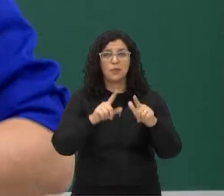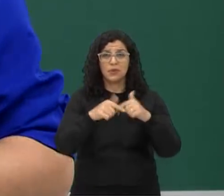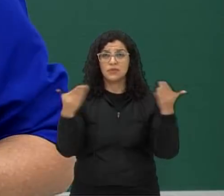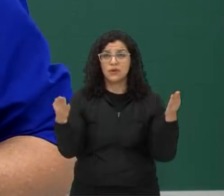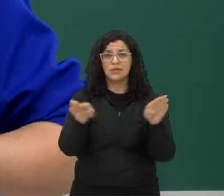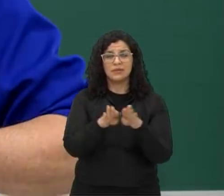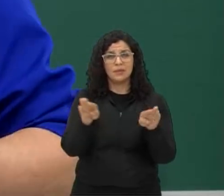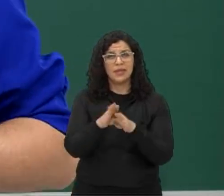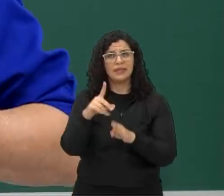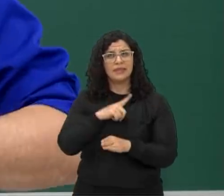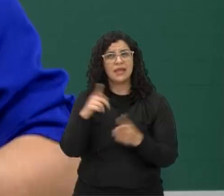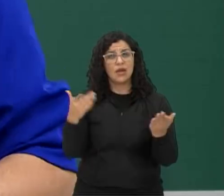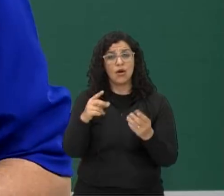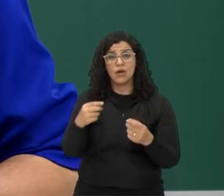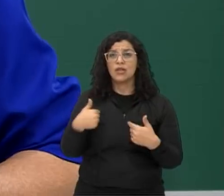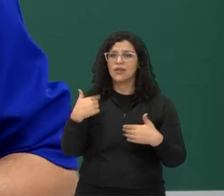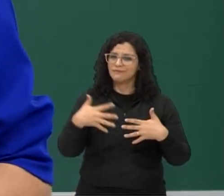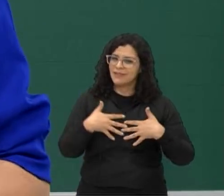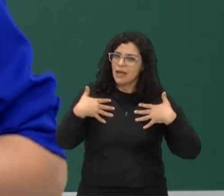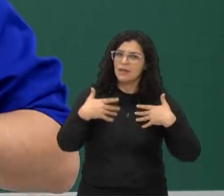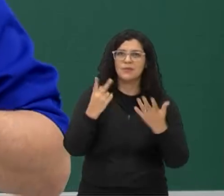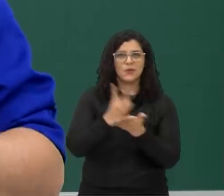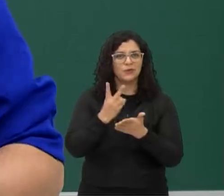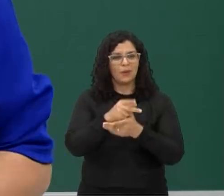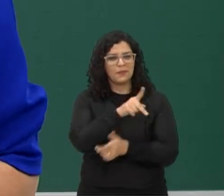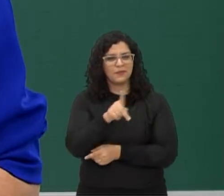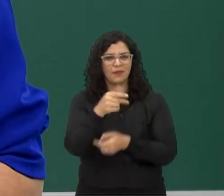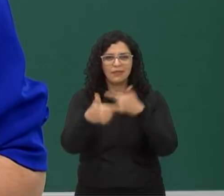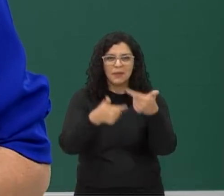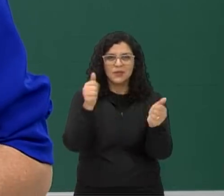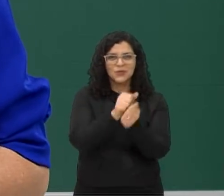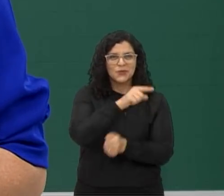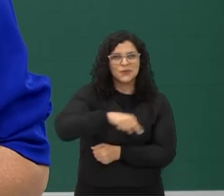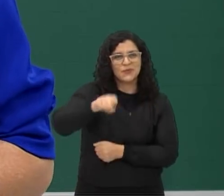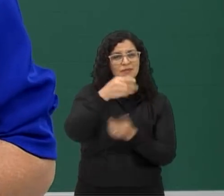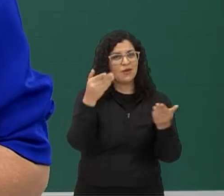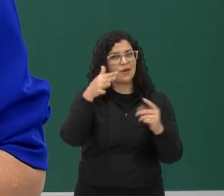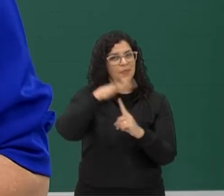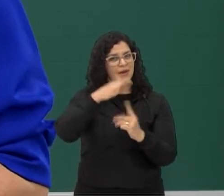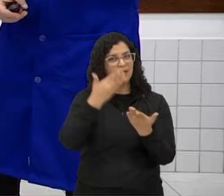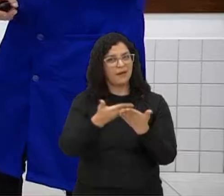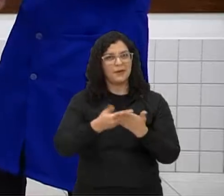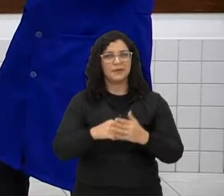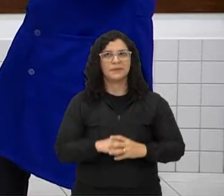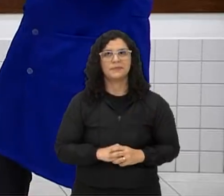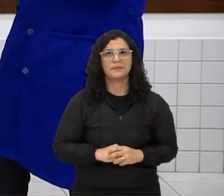ainda dá mais motivação para a gente, como professor, de trabalhar com vocês aqui no Aula Paraná.